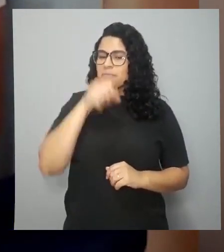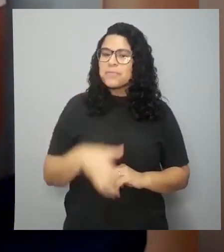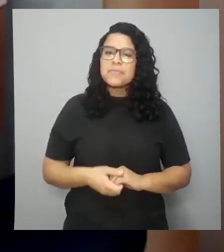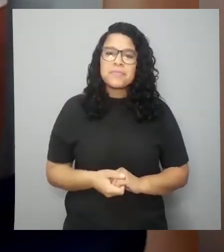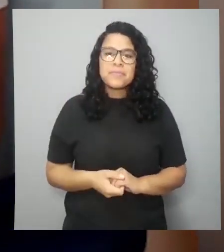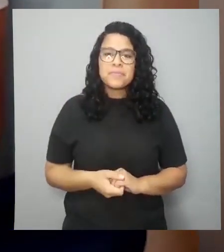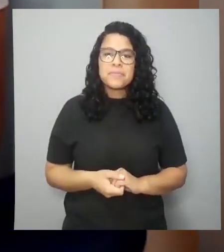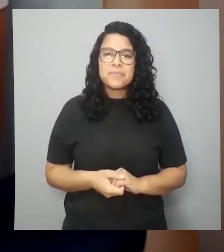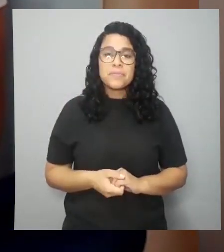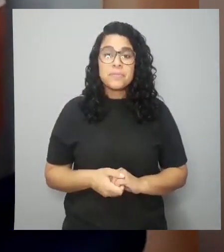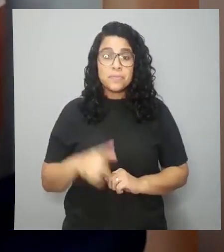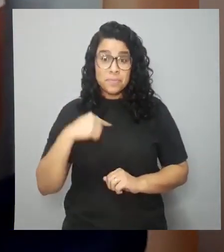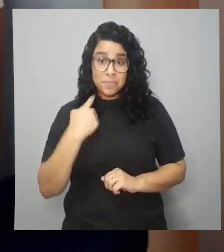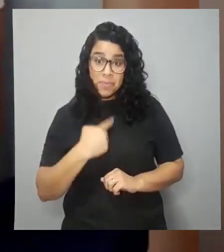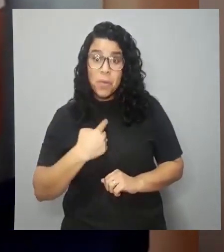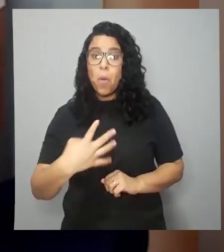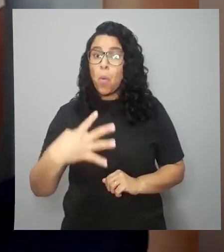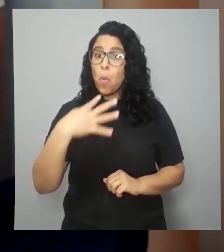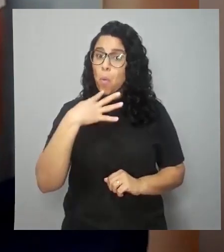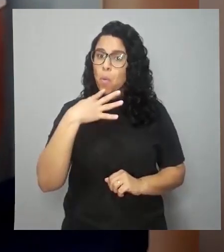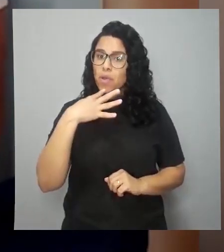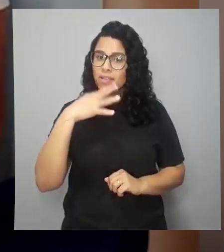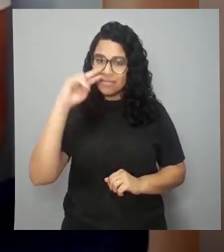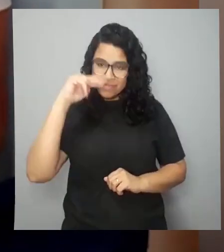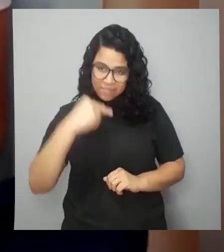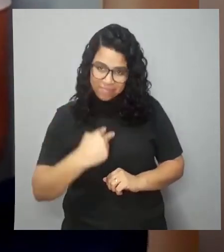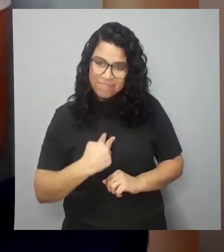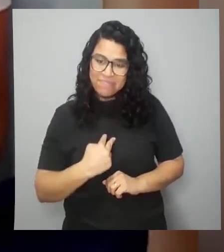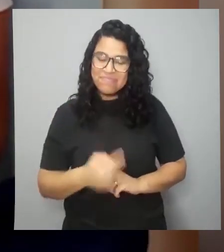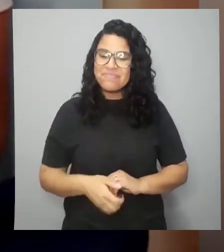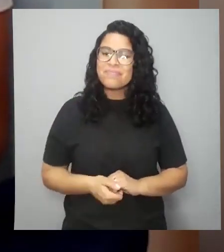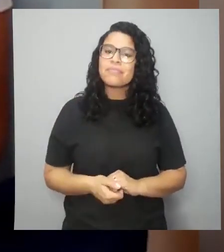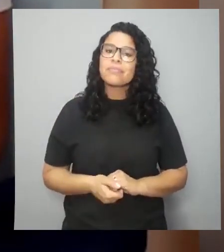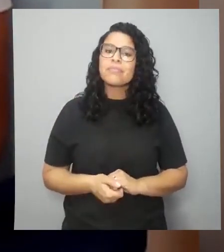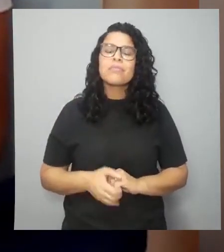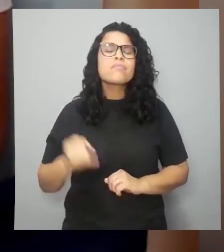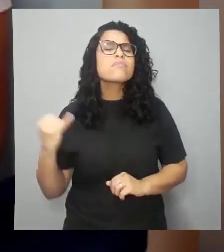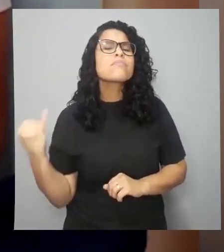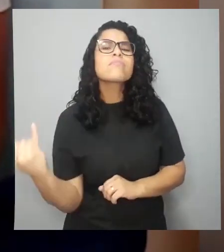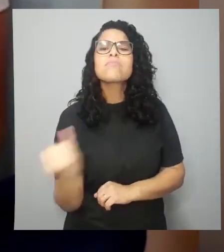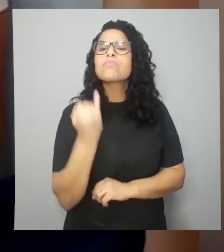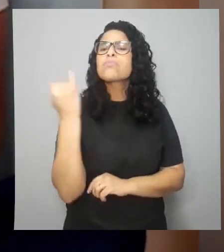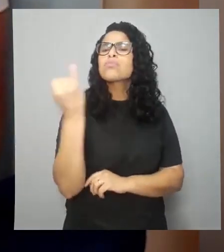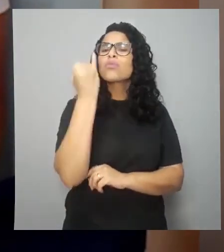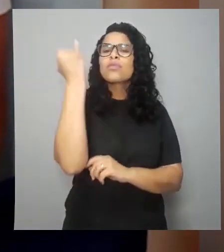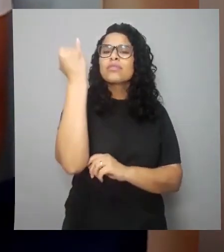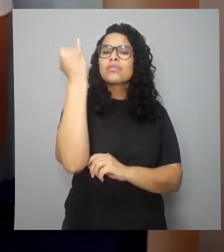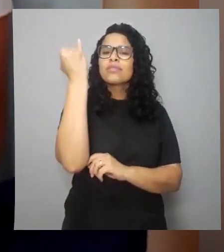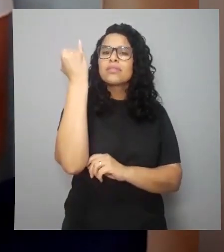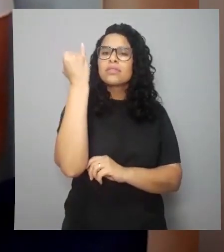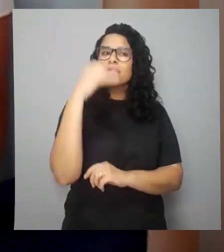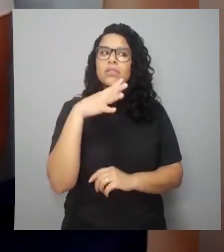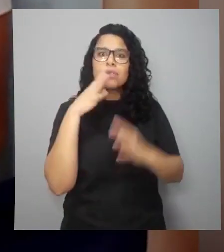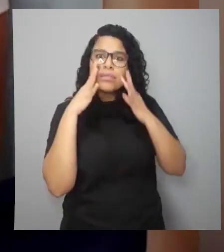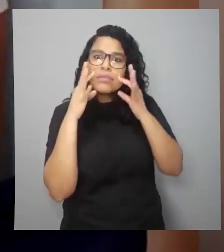respiração. Vamos nos autoconhecer. É importante a gente prestar atenção na nossa respiração no dia a